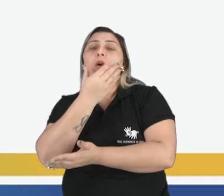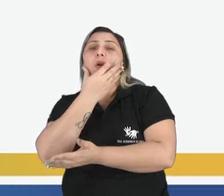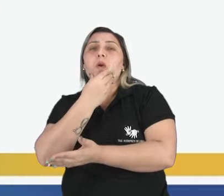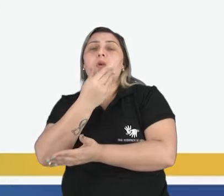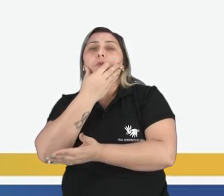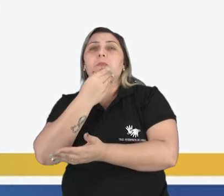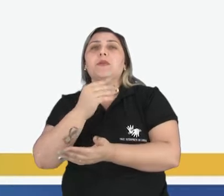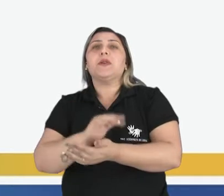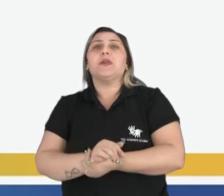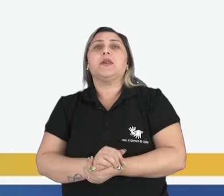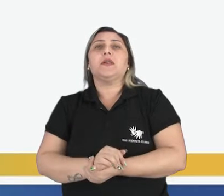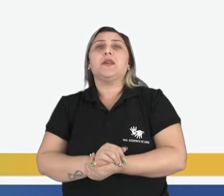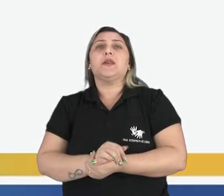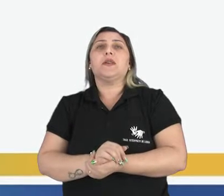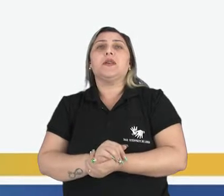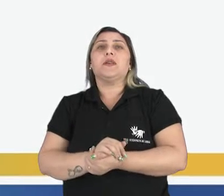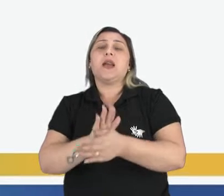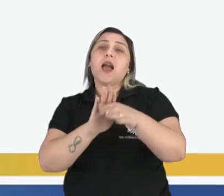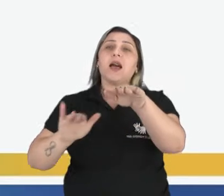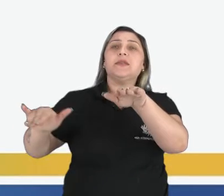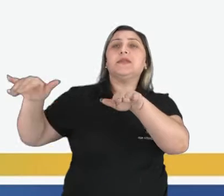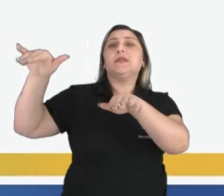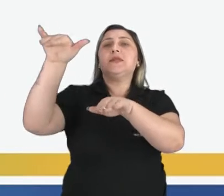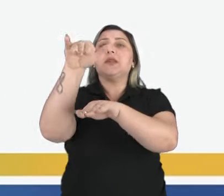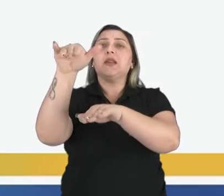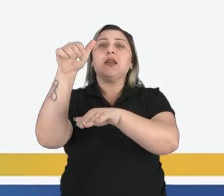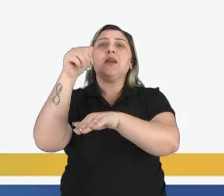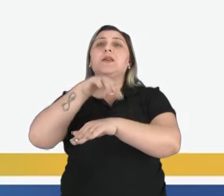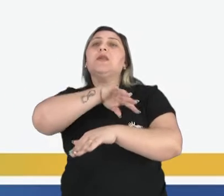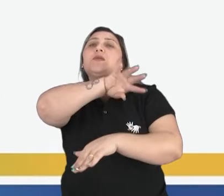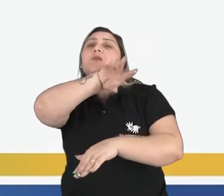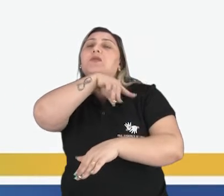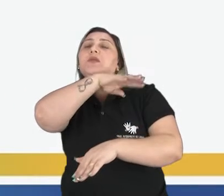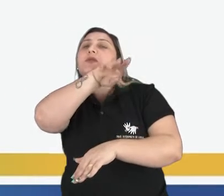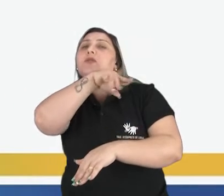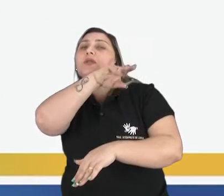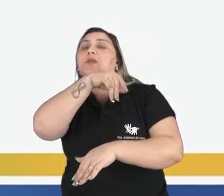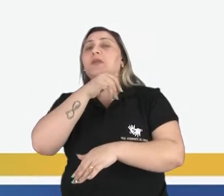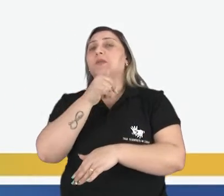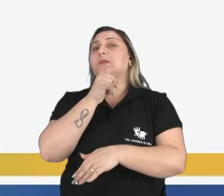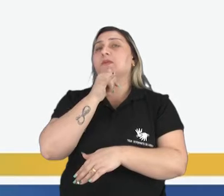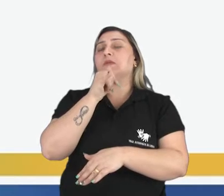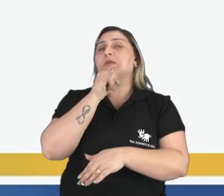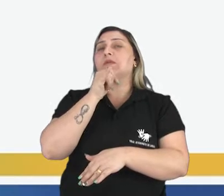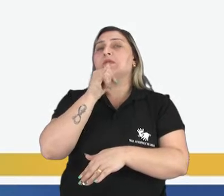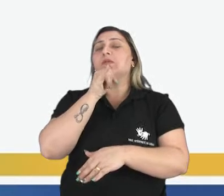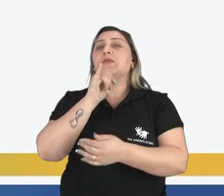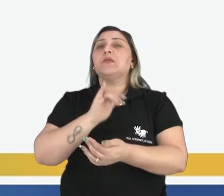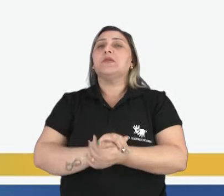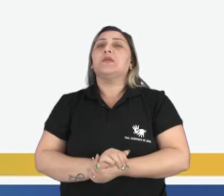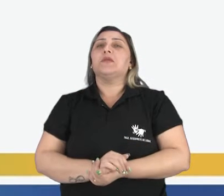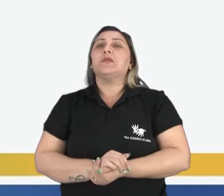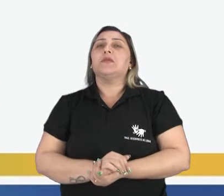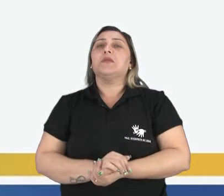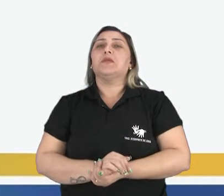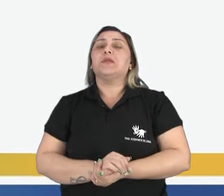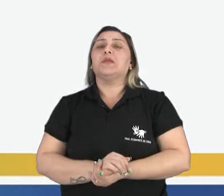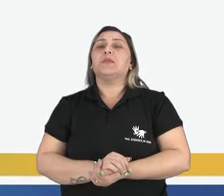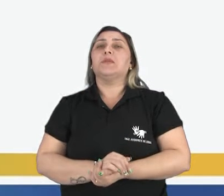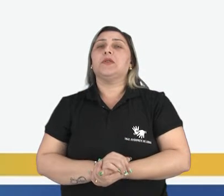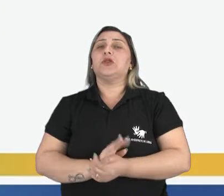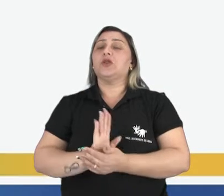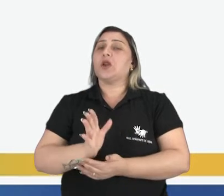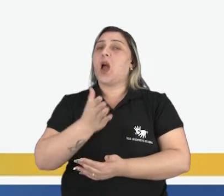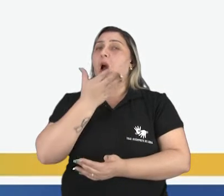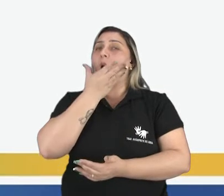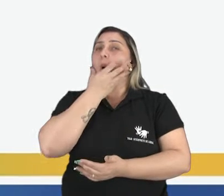é colocado acima de todos os animais, né, que usa, por exemplo, a ânima para conhecer o mundo.